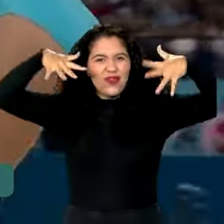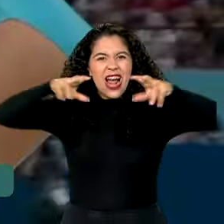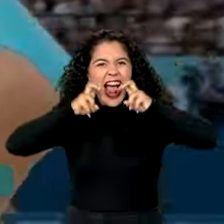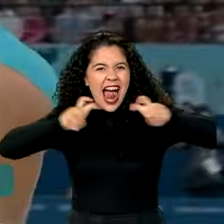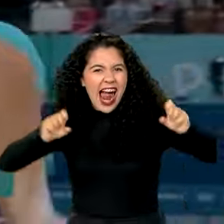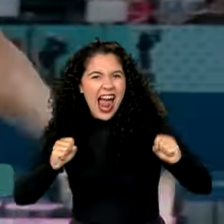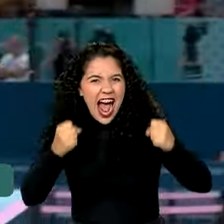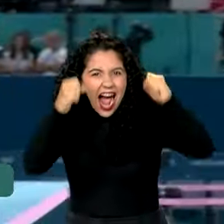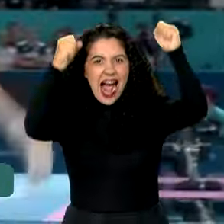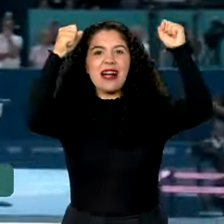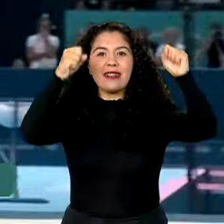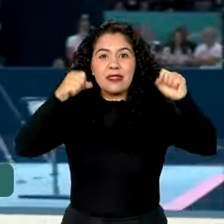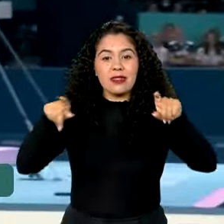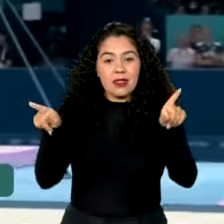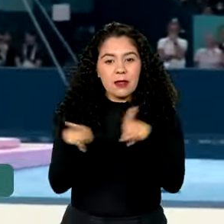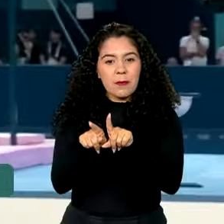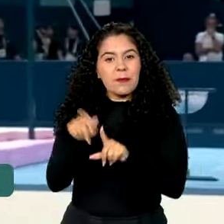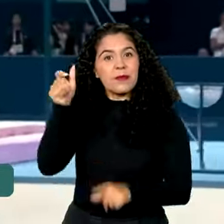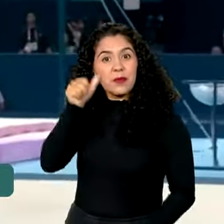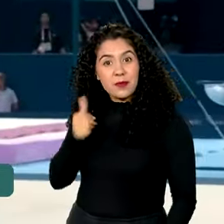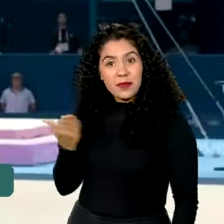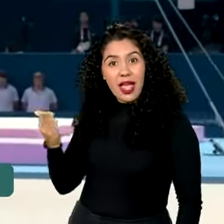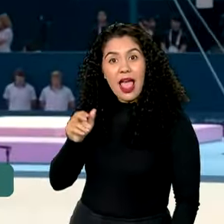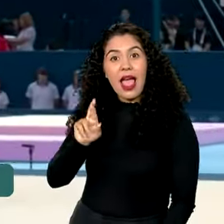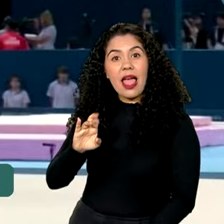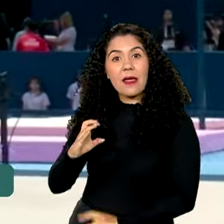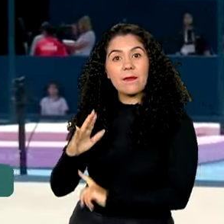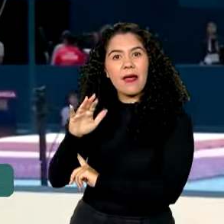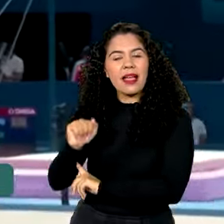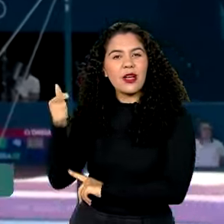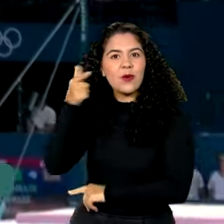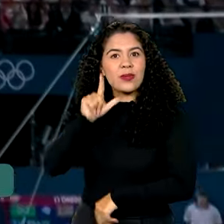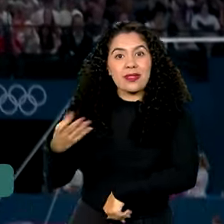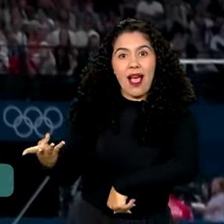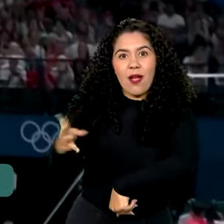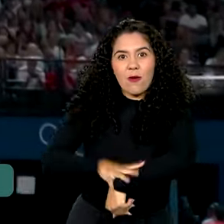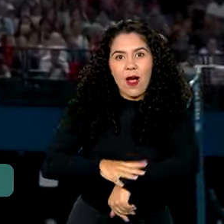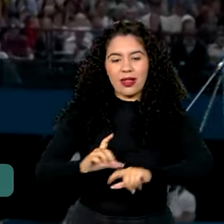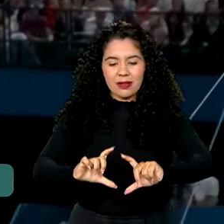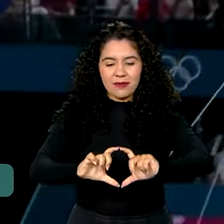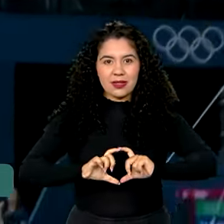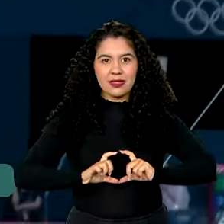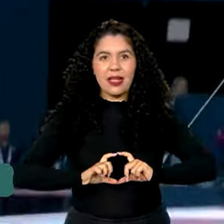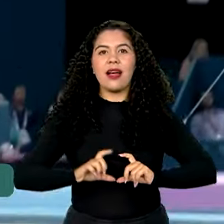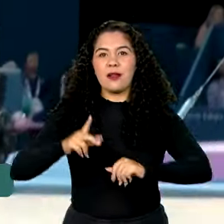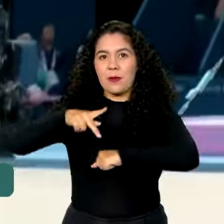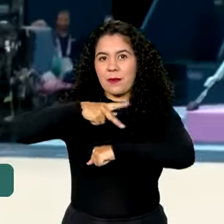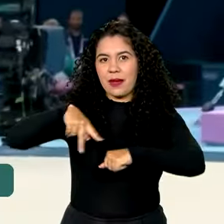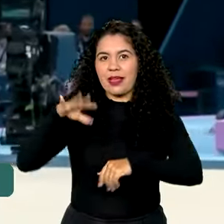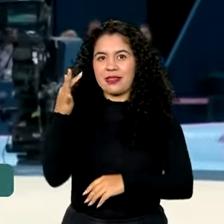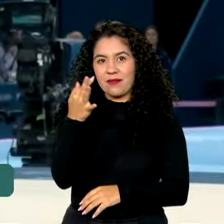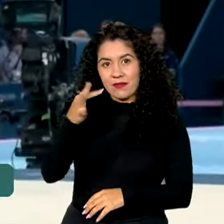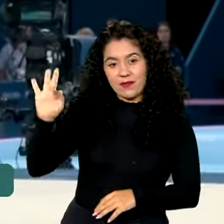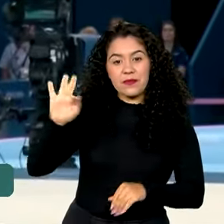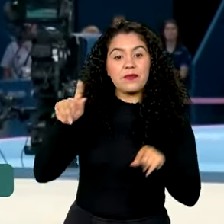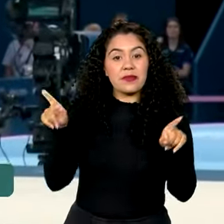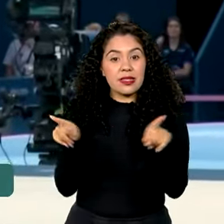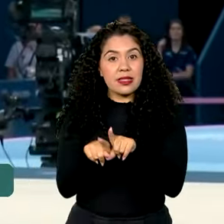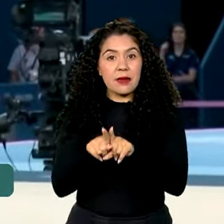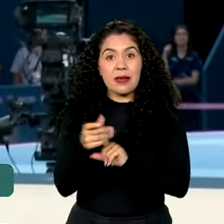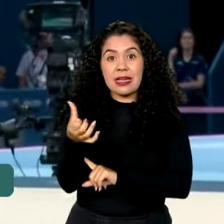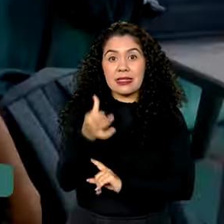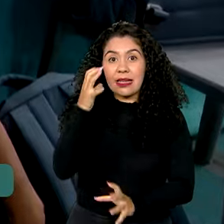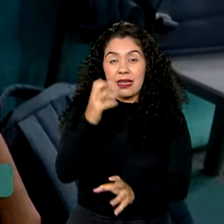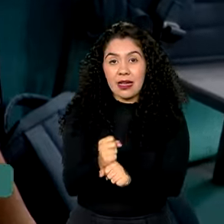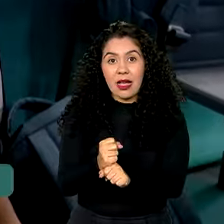pelas adversárias, Rebeca Andrade conquistou sua 4ª medalha em Paris e a 6ª medalha olímpica de sua carreira. Aos